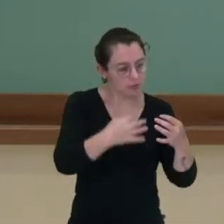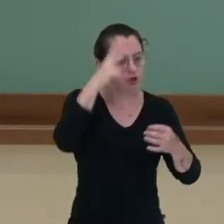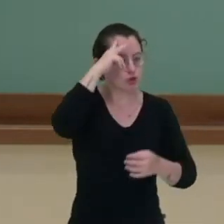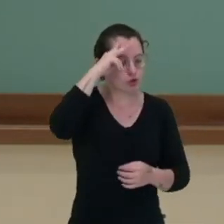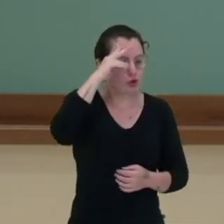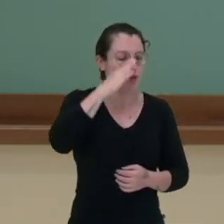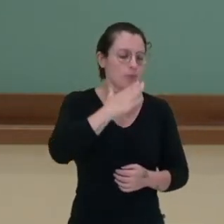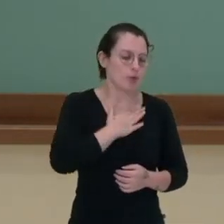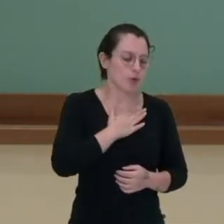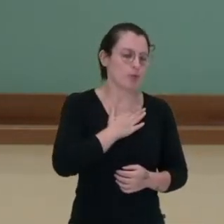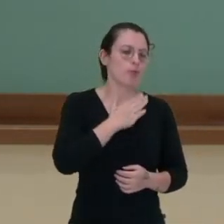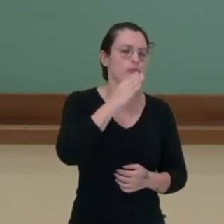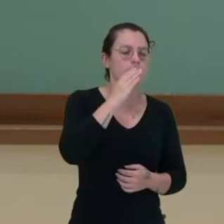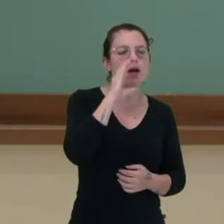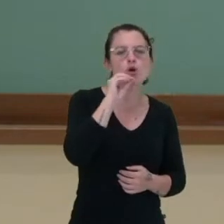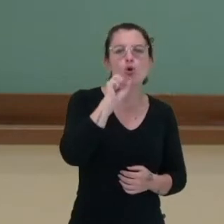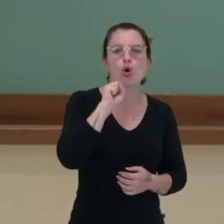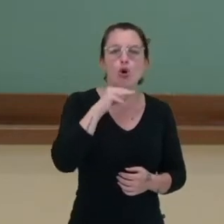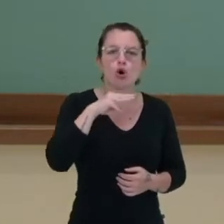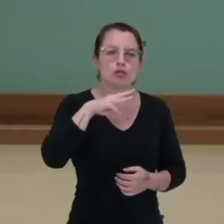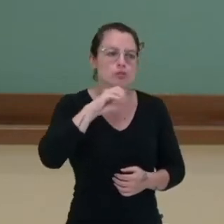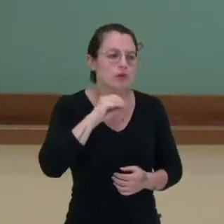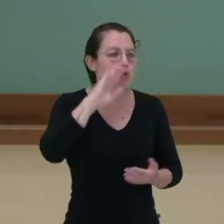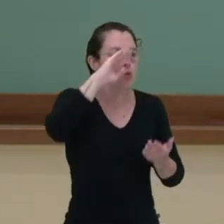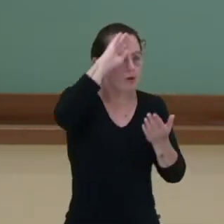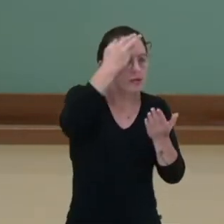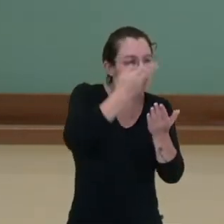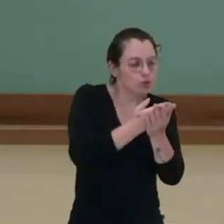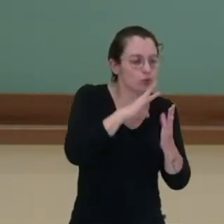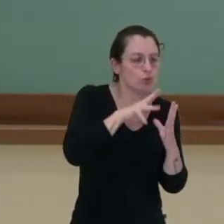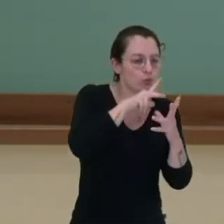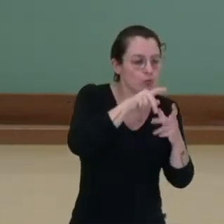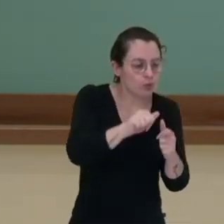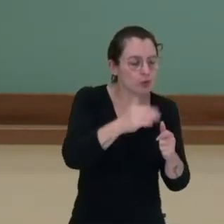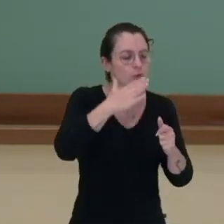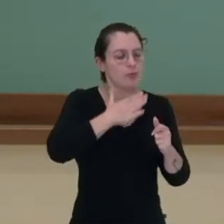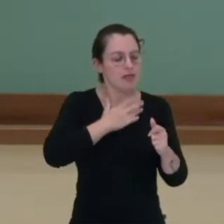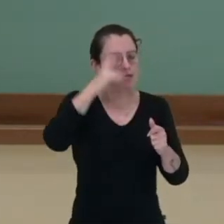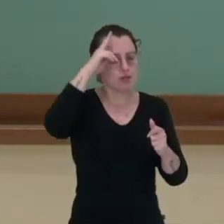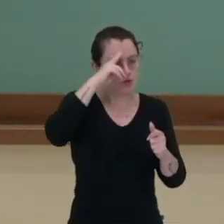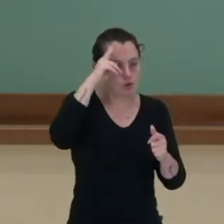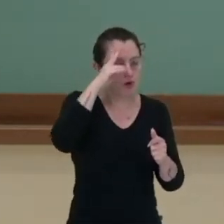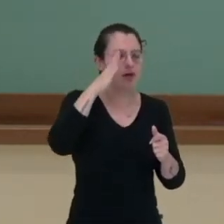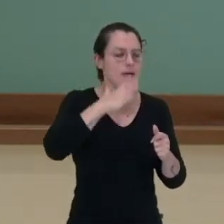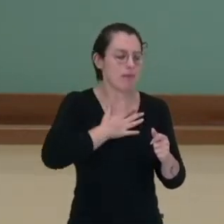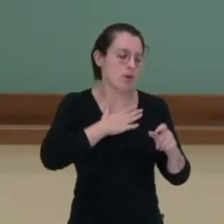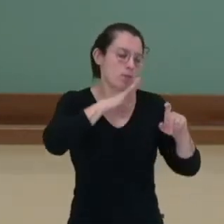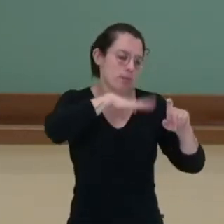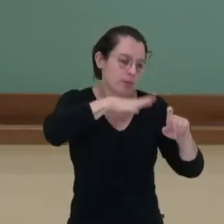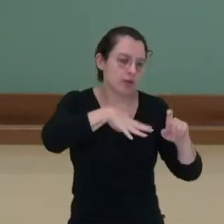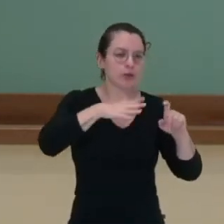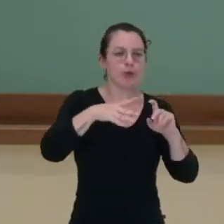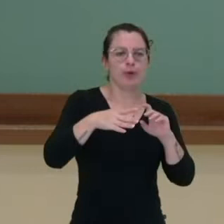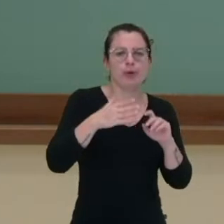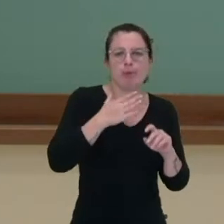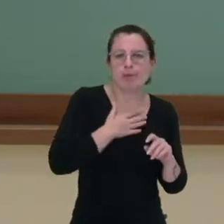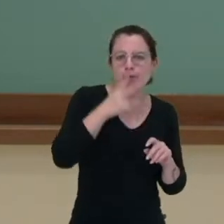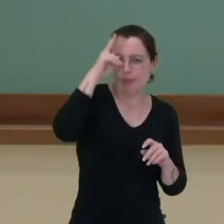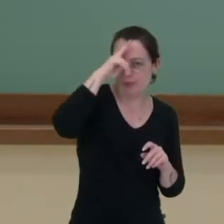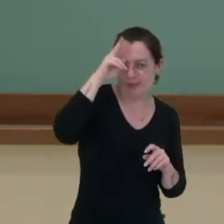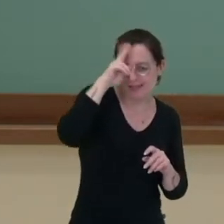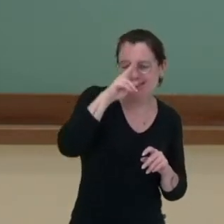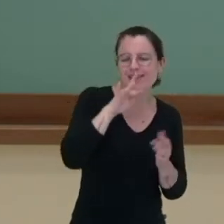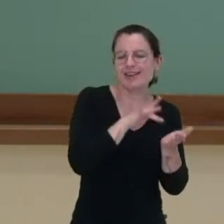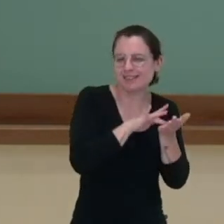de cosmovisão, os seus mitos, as suas histórias, as suas lendas, aquilo que constitui a identidade do